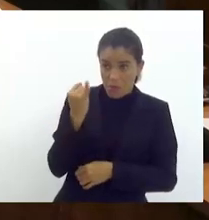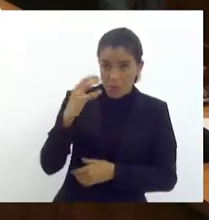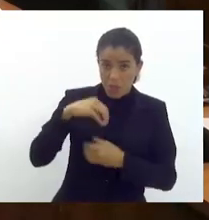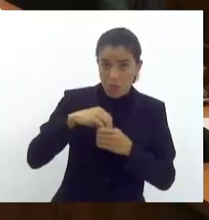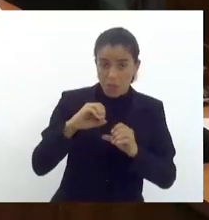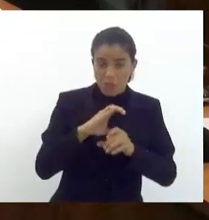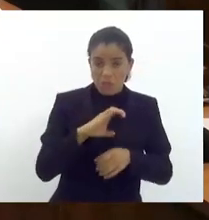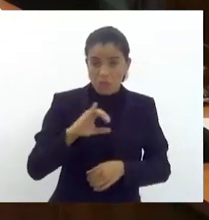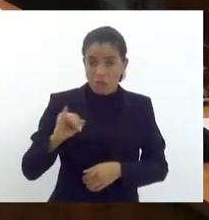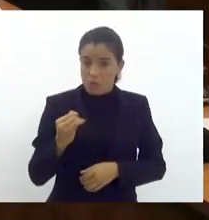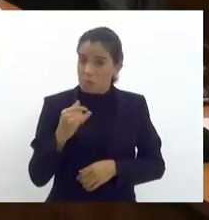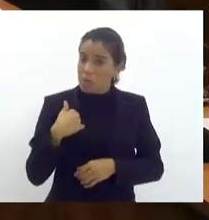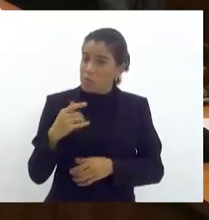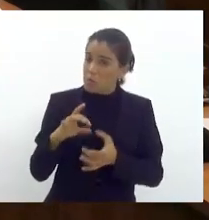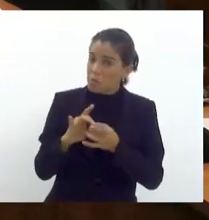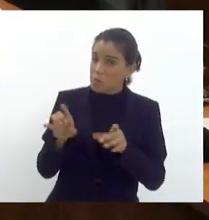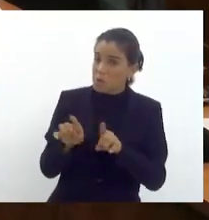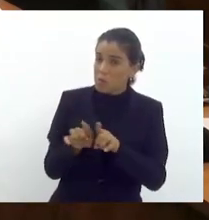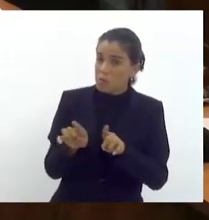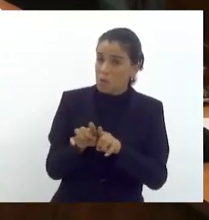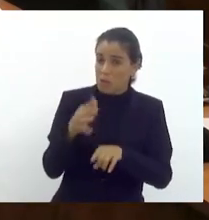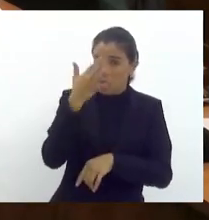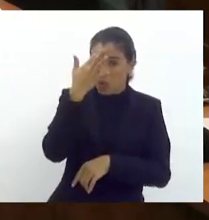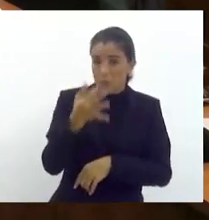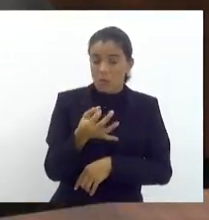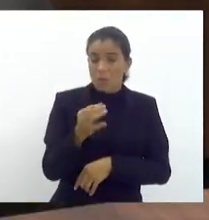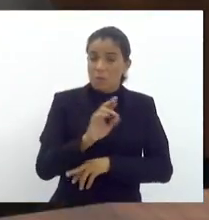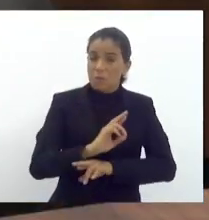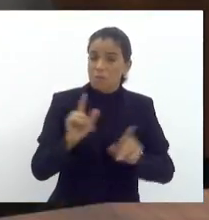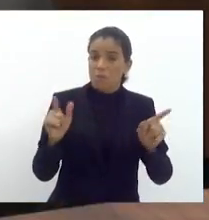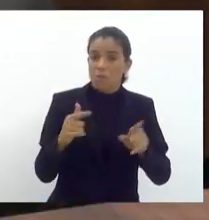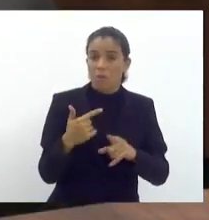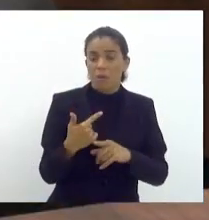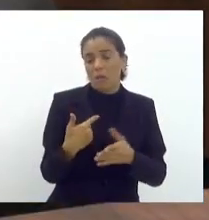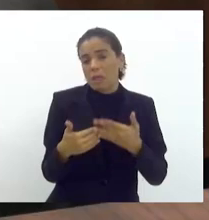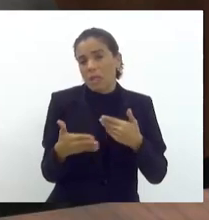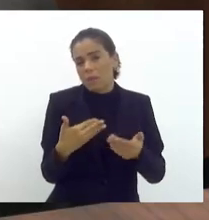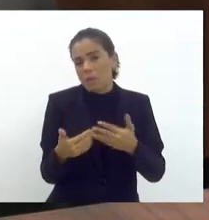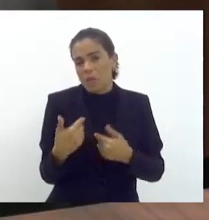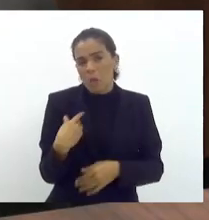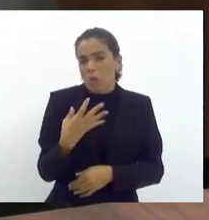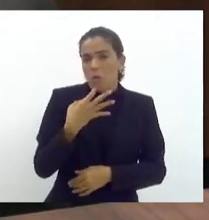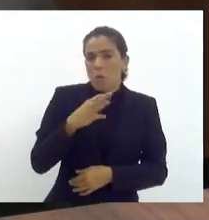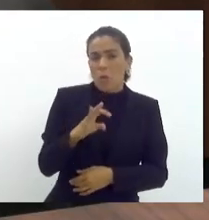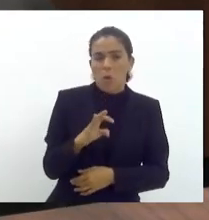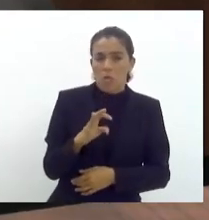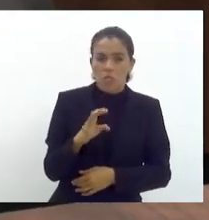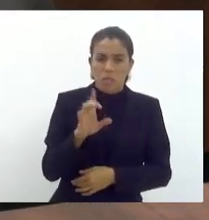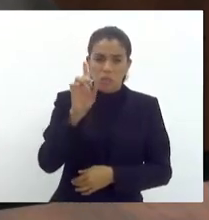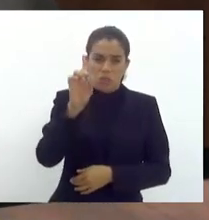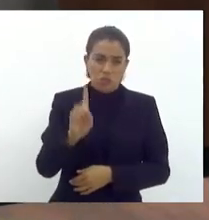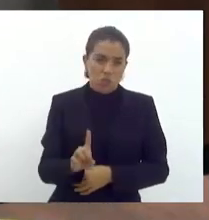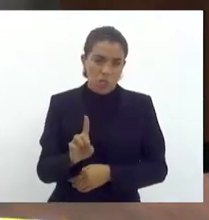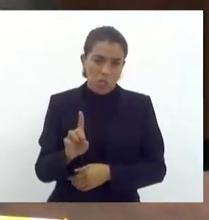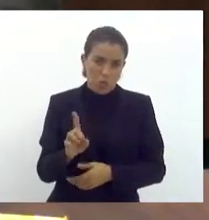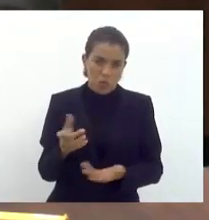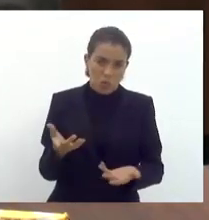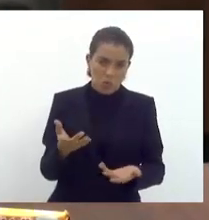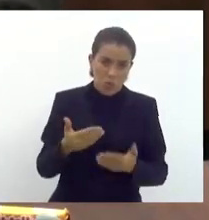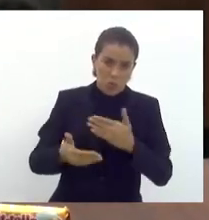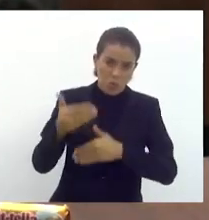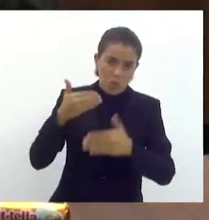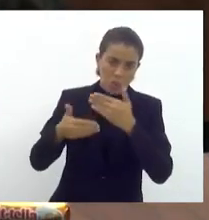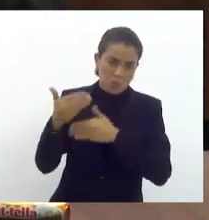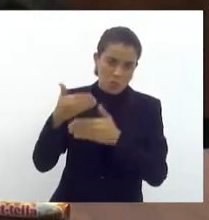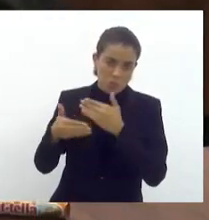mas eu me permitei uma interpretação diferente independente nem conhecia esse direito conceituidário do passado